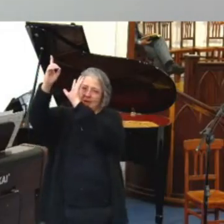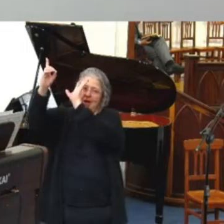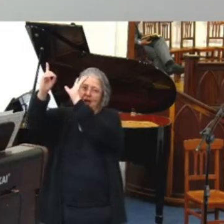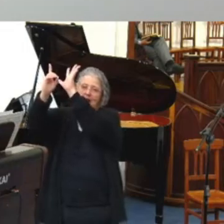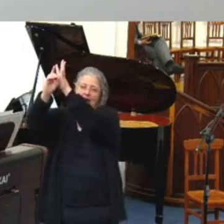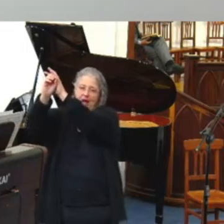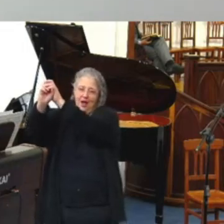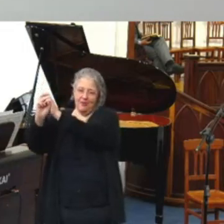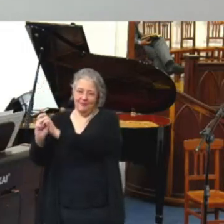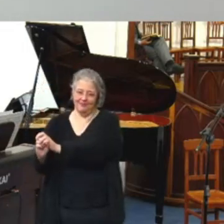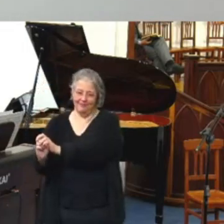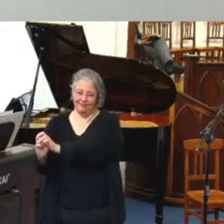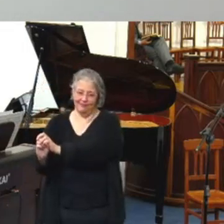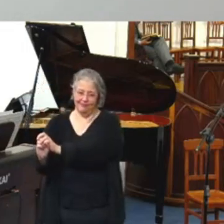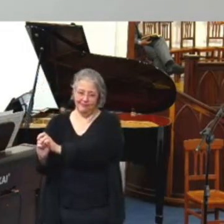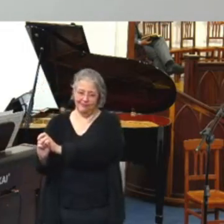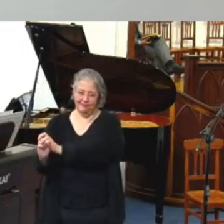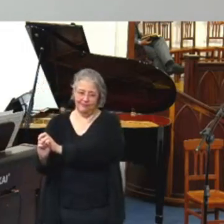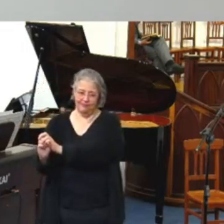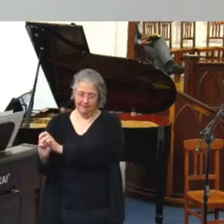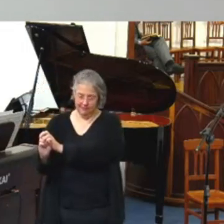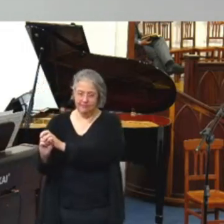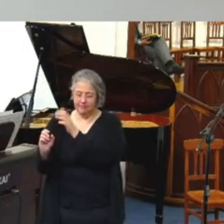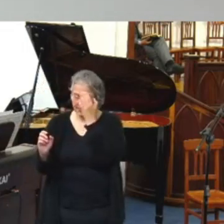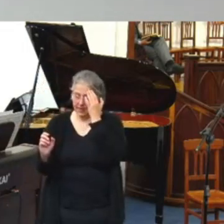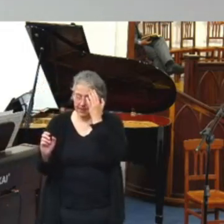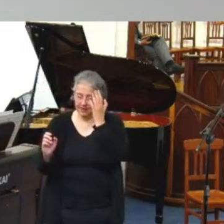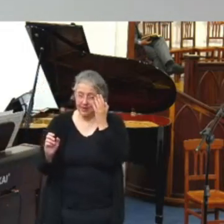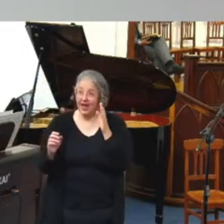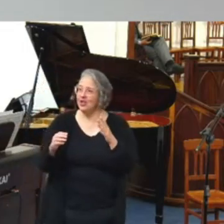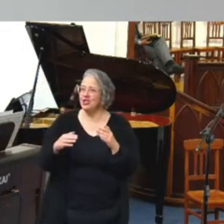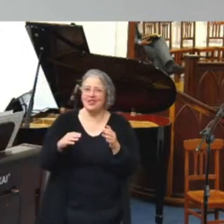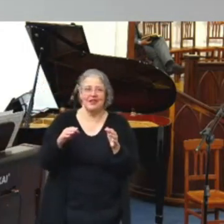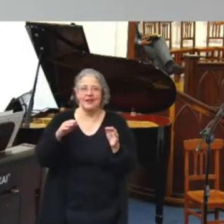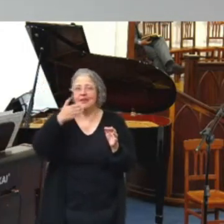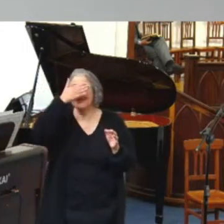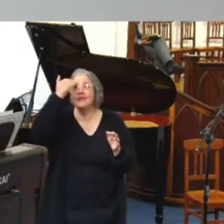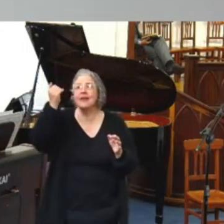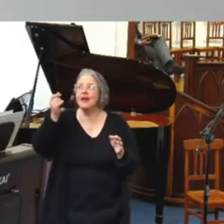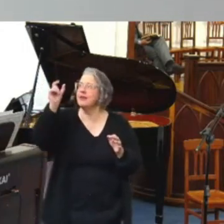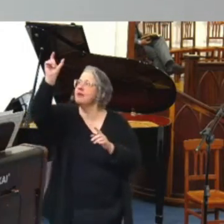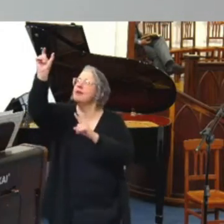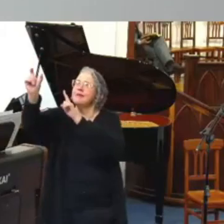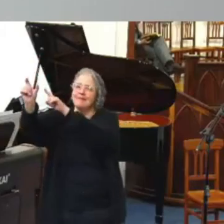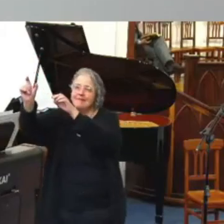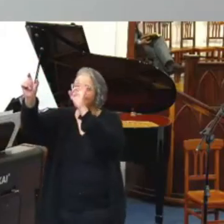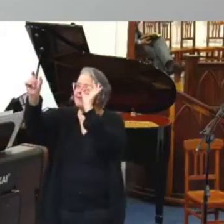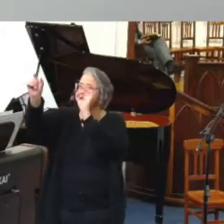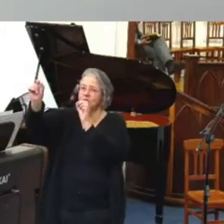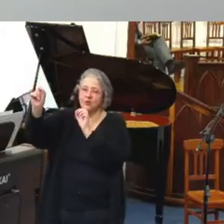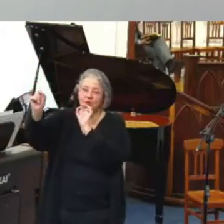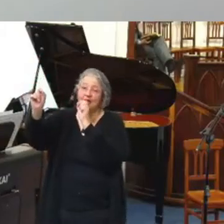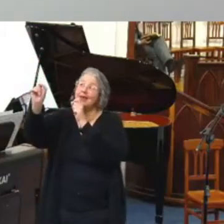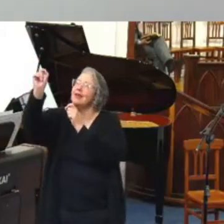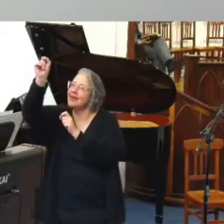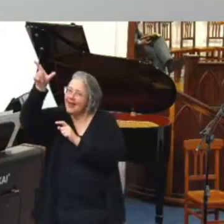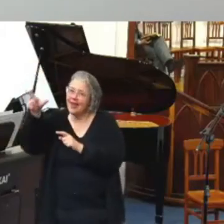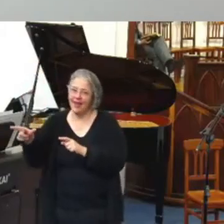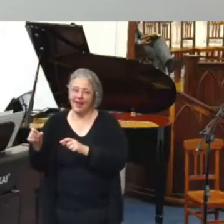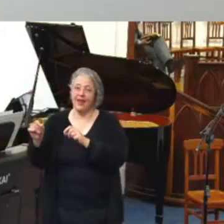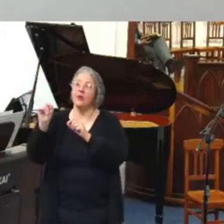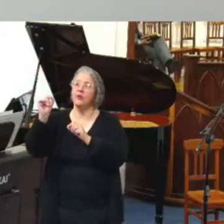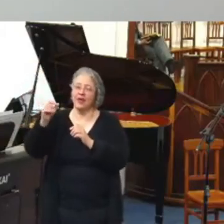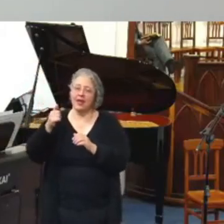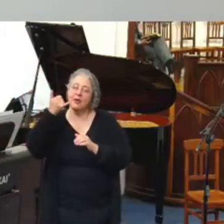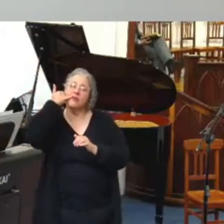promessas. Nós passamos a esquecer aquilo que Deus é, aquilo que Deus já fez em nossa salvação e aquilo que Ele prometeu